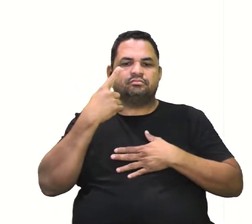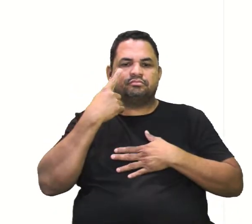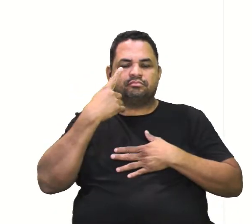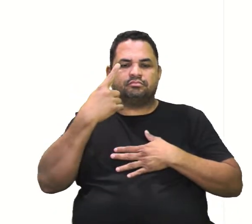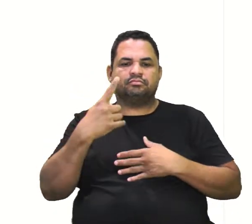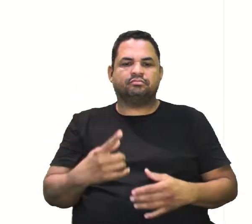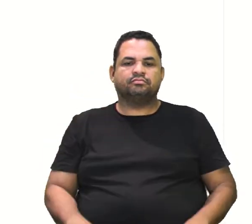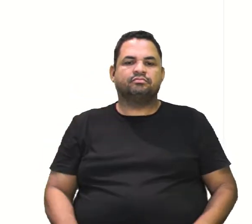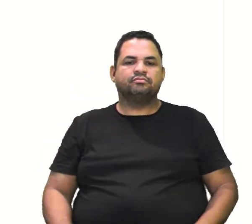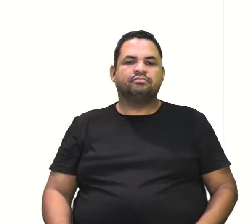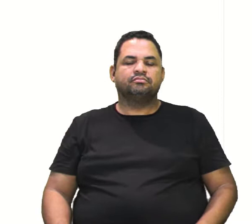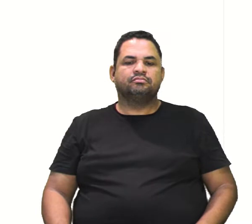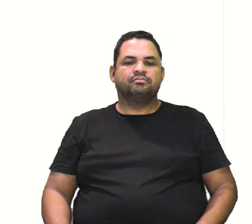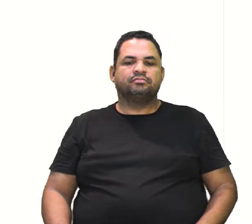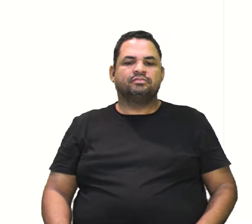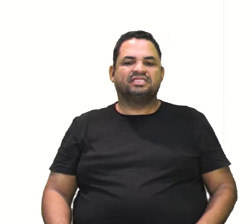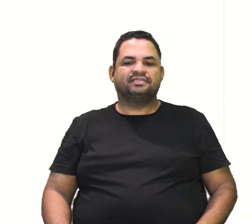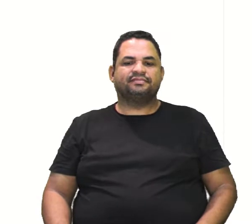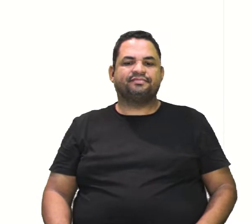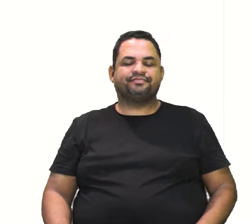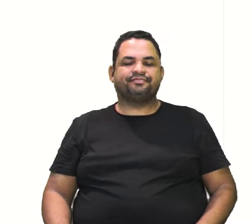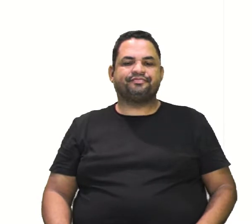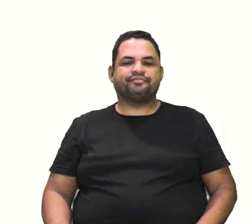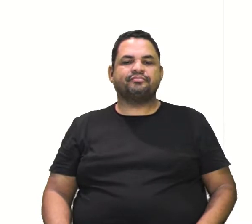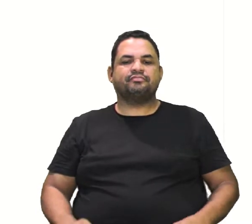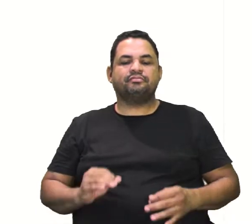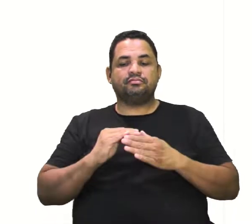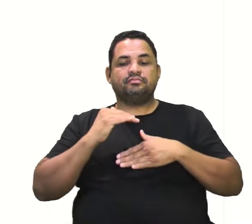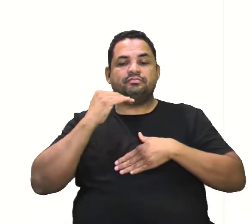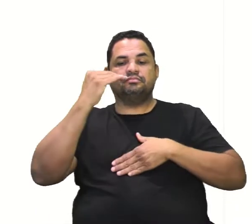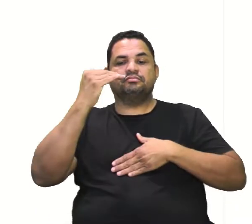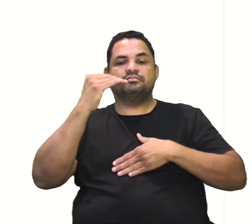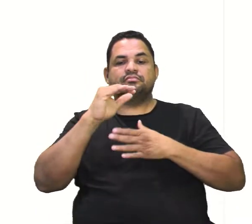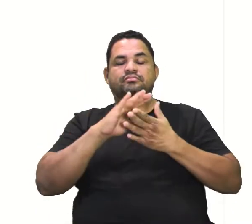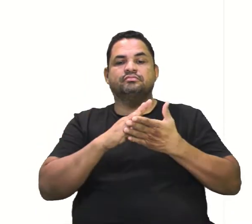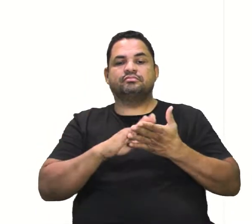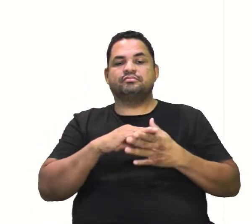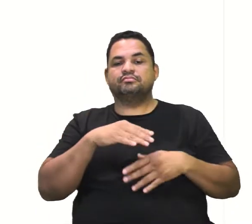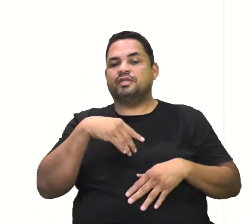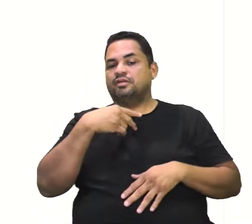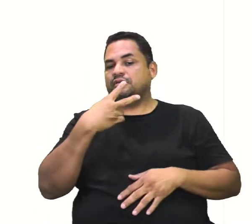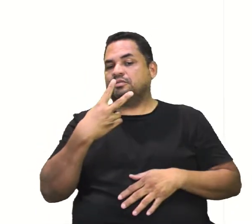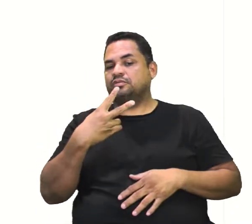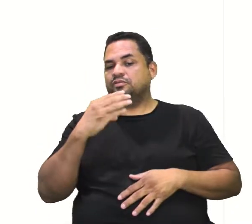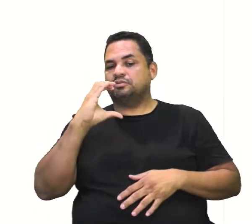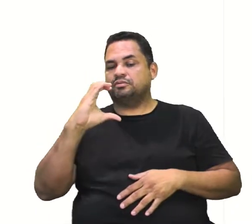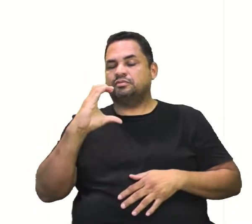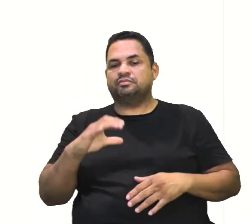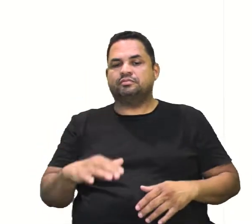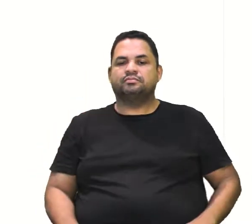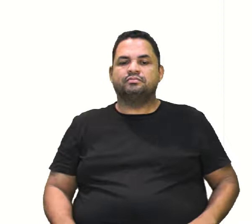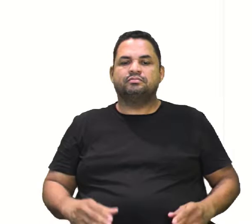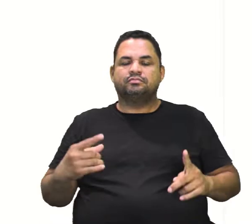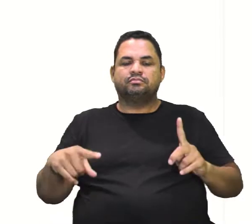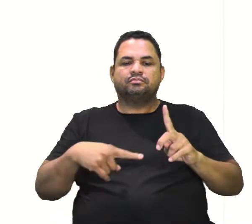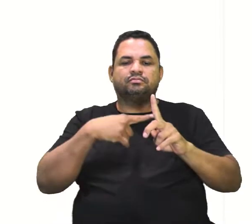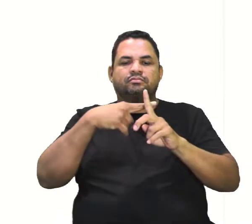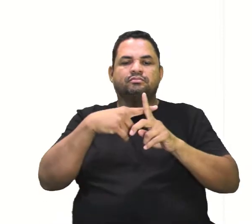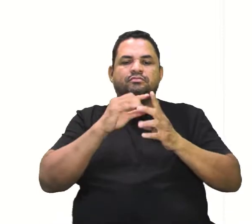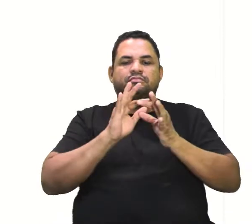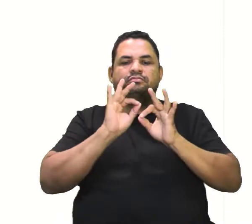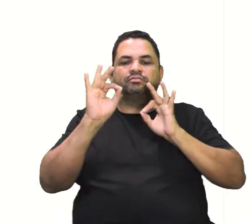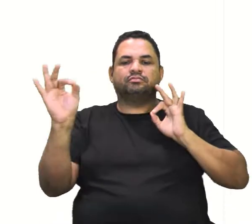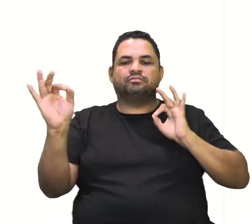visualizar. Isso. E além de ser constante, ela vai ser maior do que o nosso 2C, que é a soma,